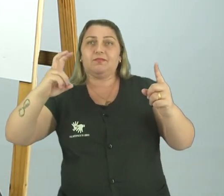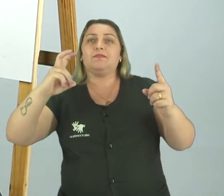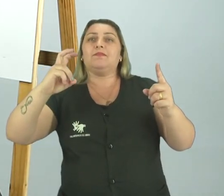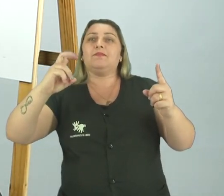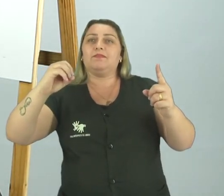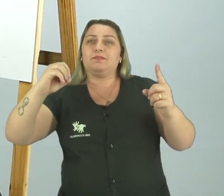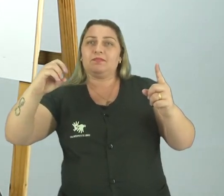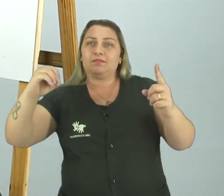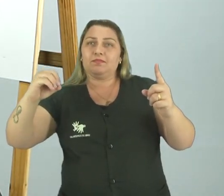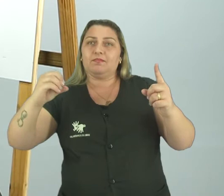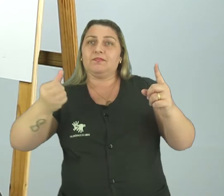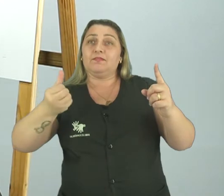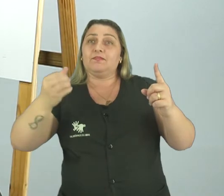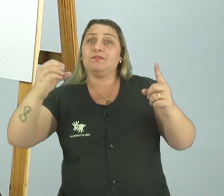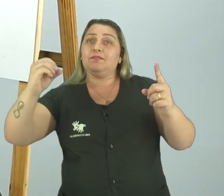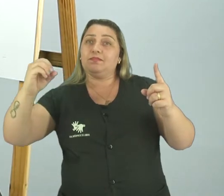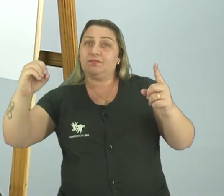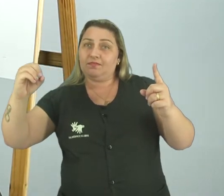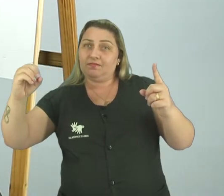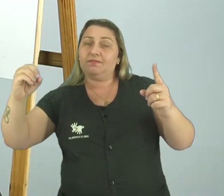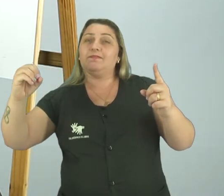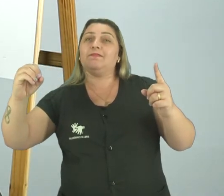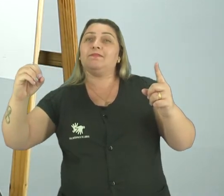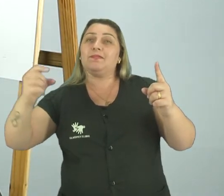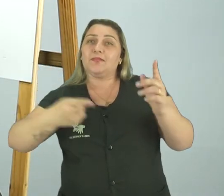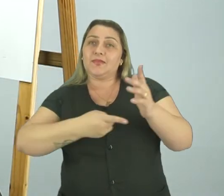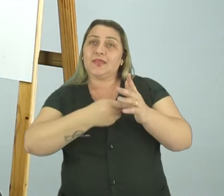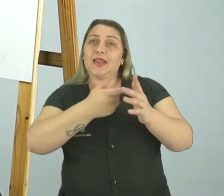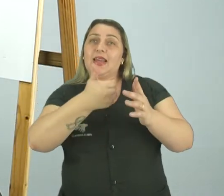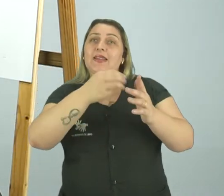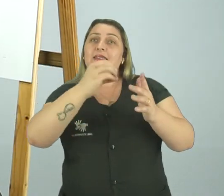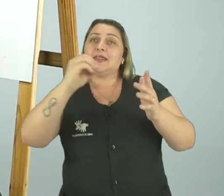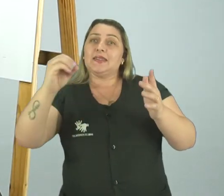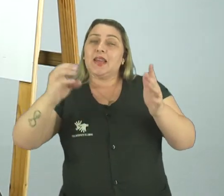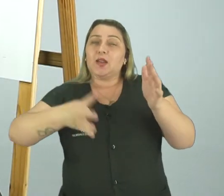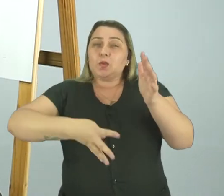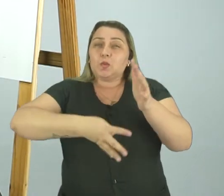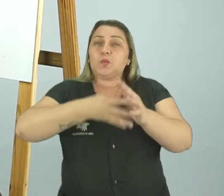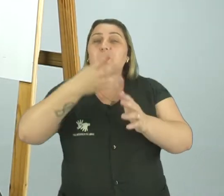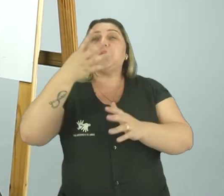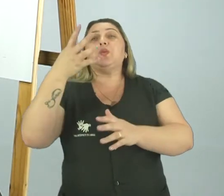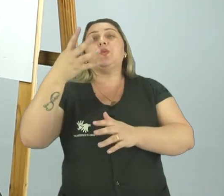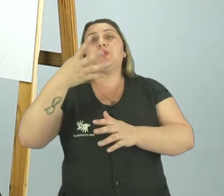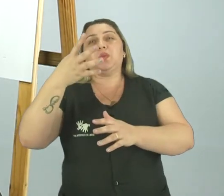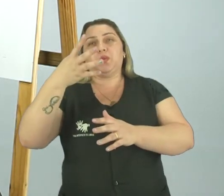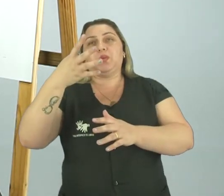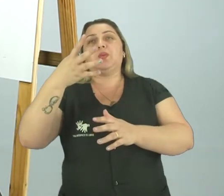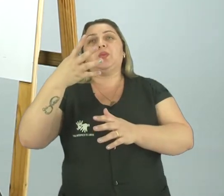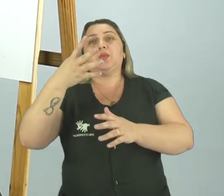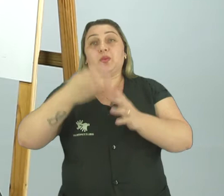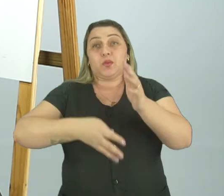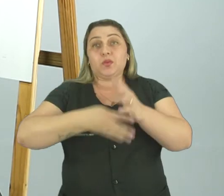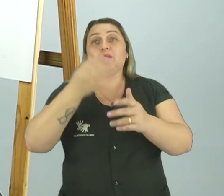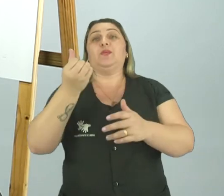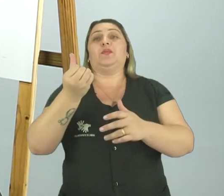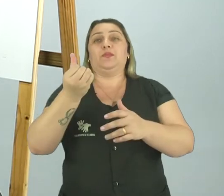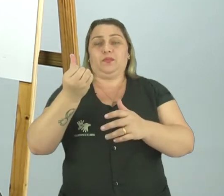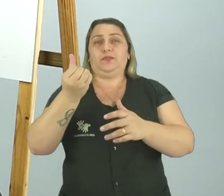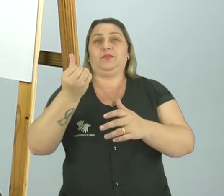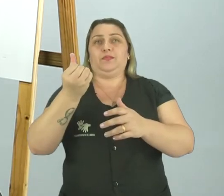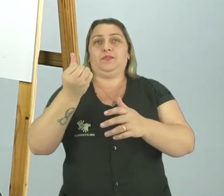400, 500, 600. Então, é tudo isso aqui que eu vou ter